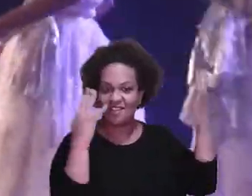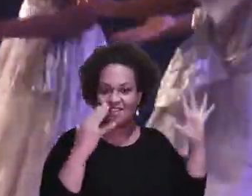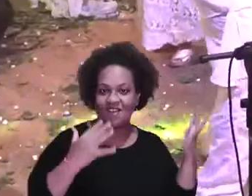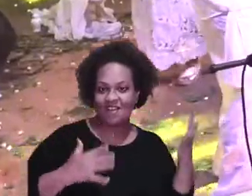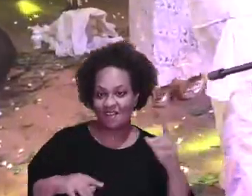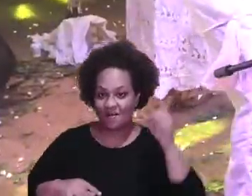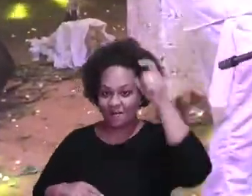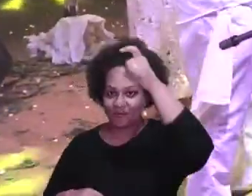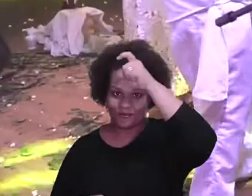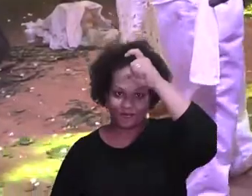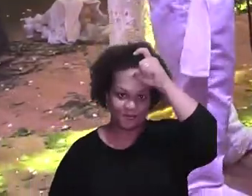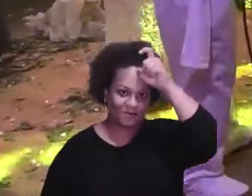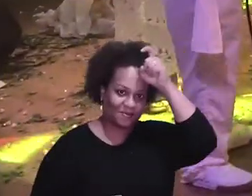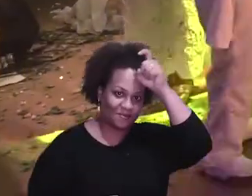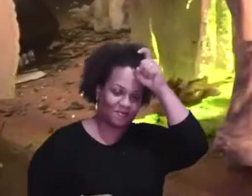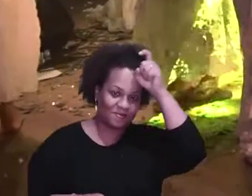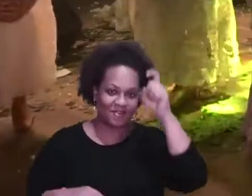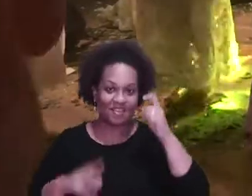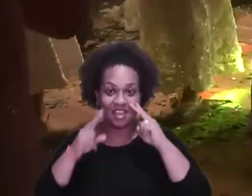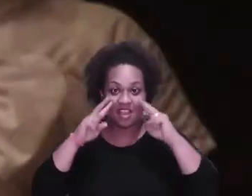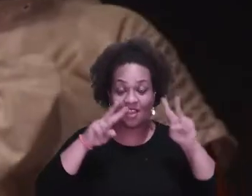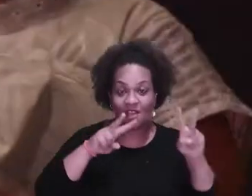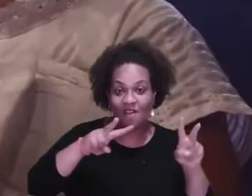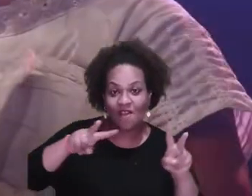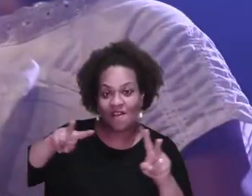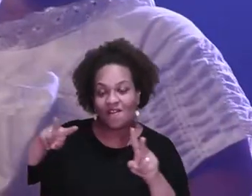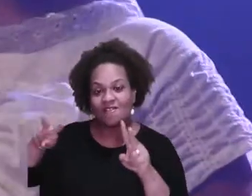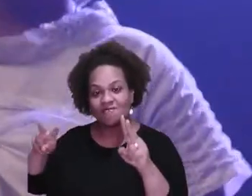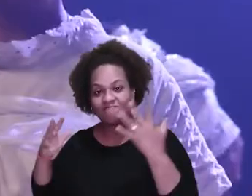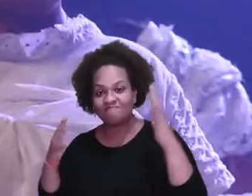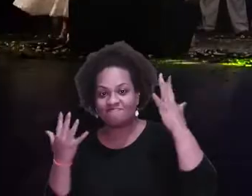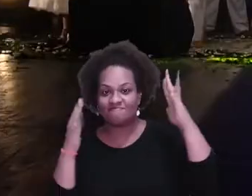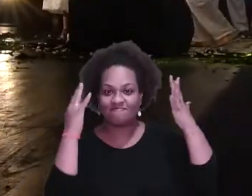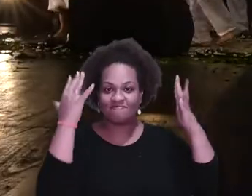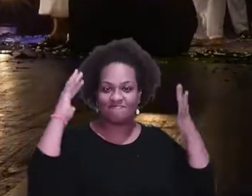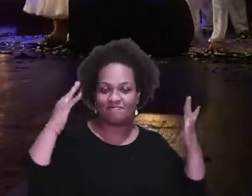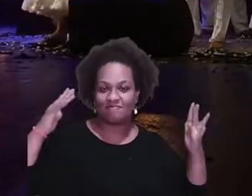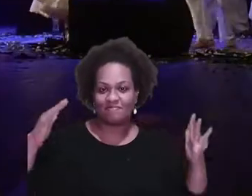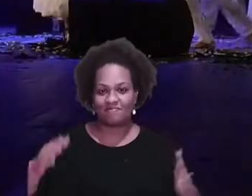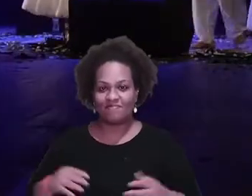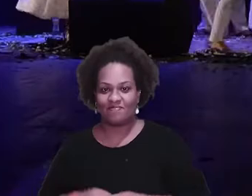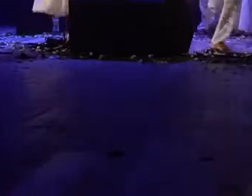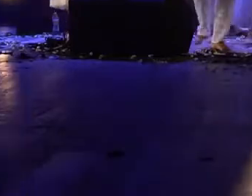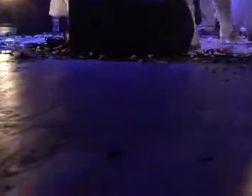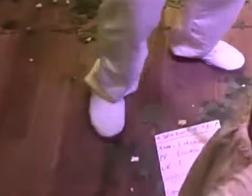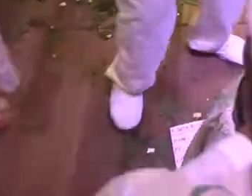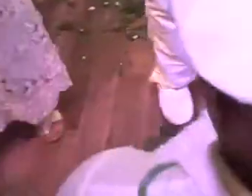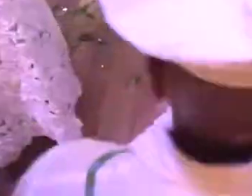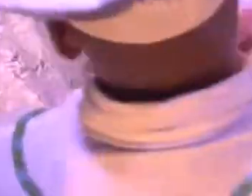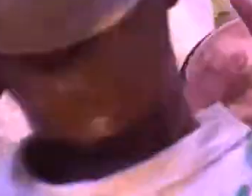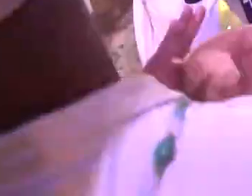embora bonito di dormir olha por mim o bui eu